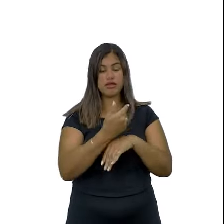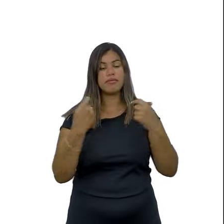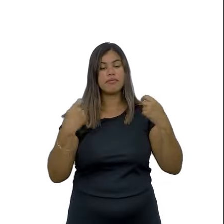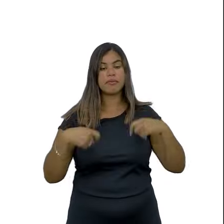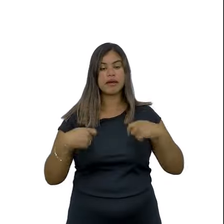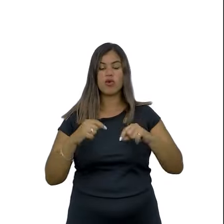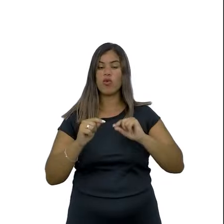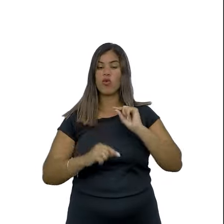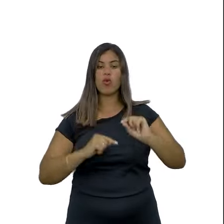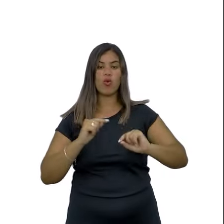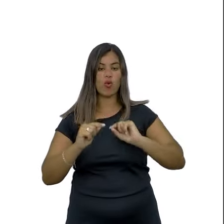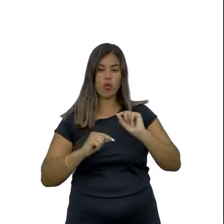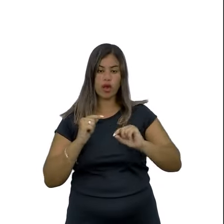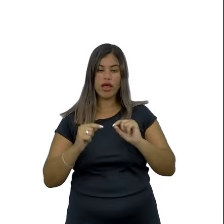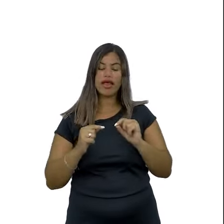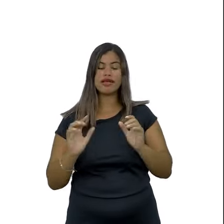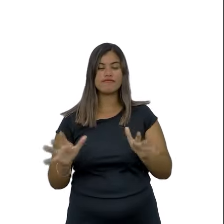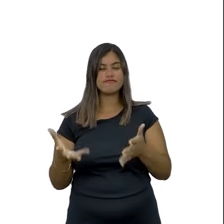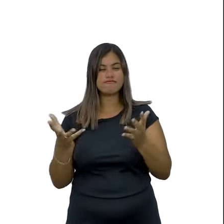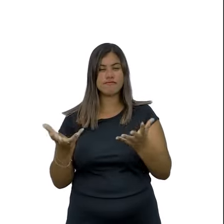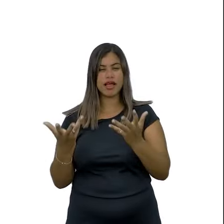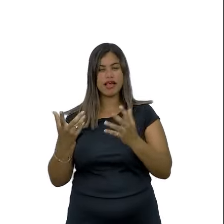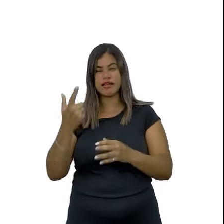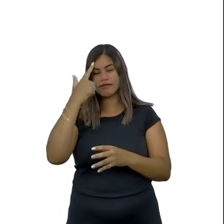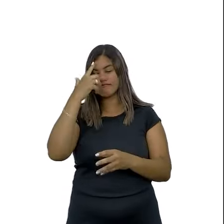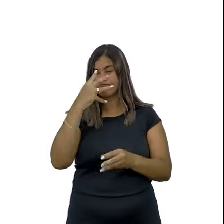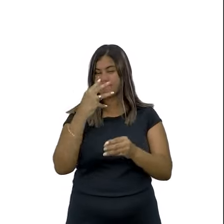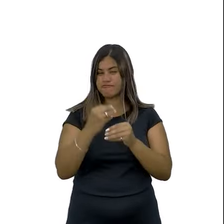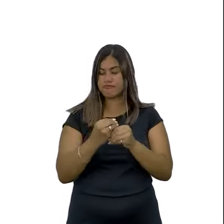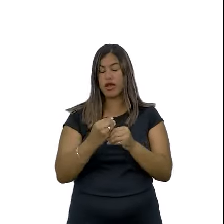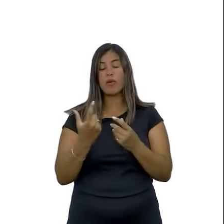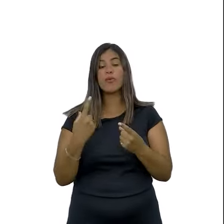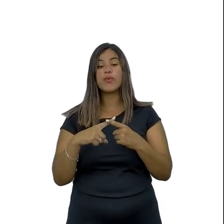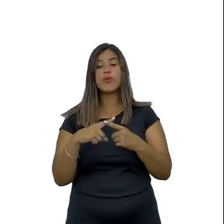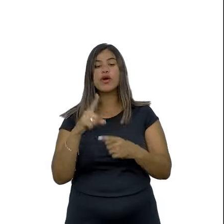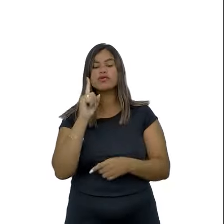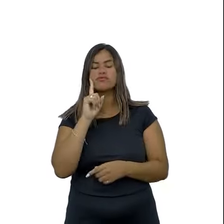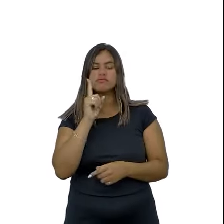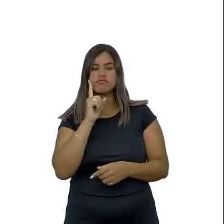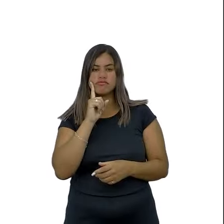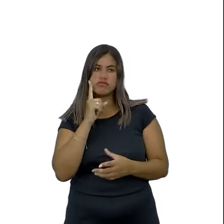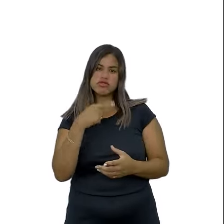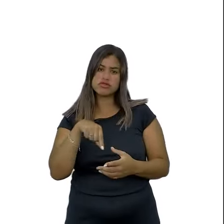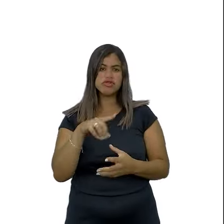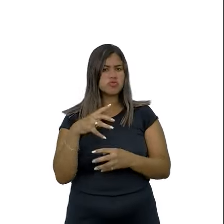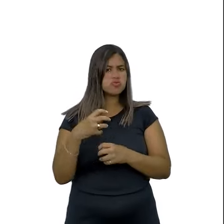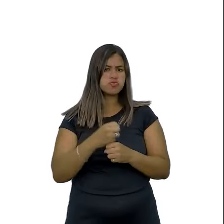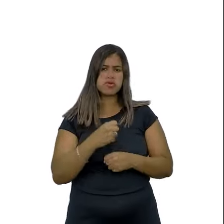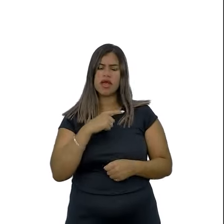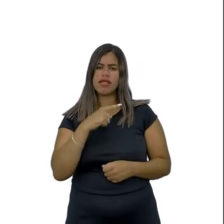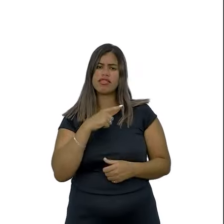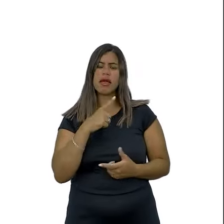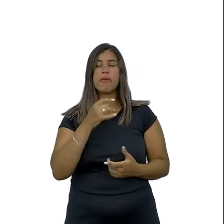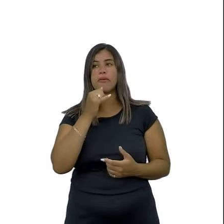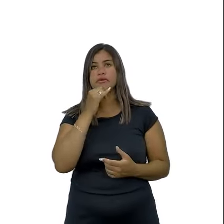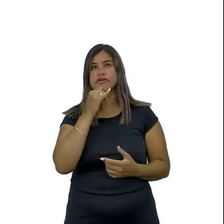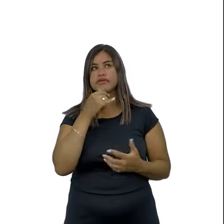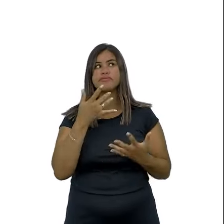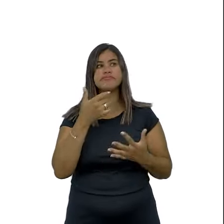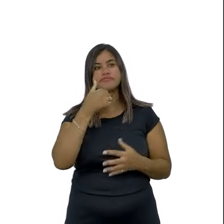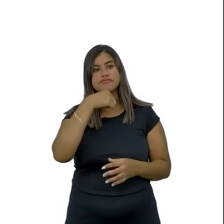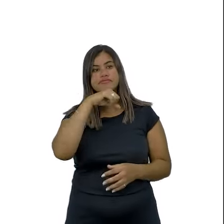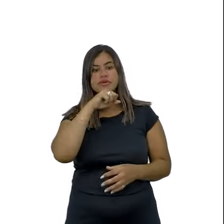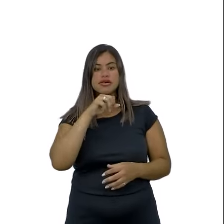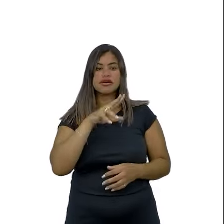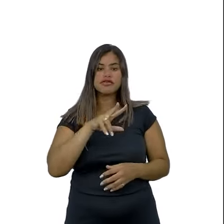introduzi-los a fazer estimativas, porque no cotidiano isso é muito comum. A mãe vai ao supermercado,